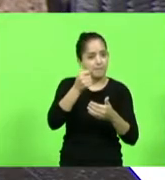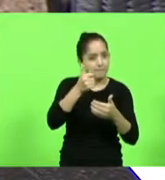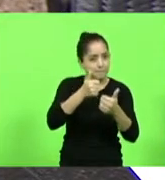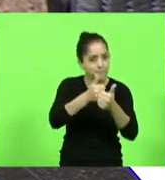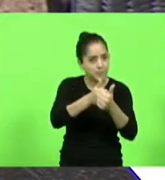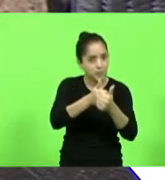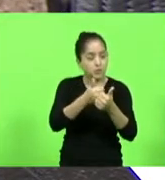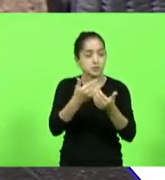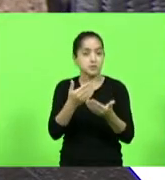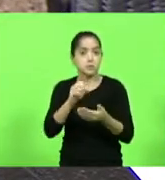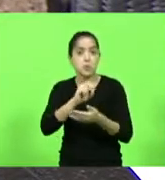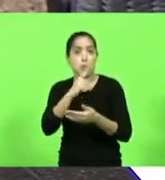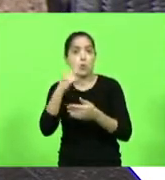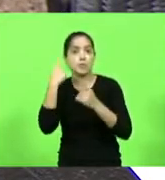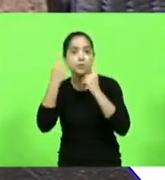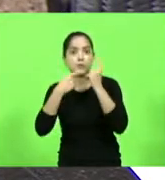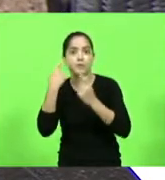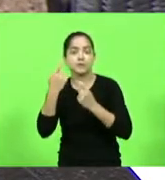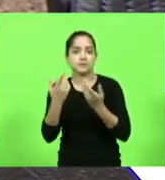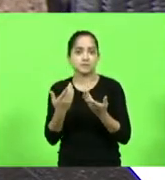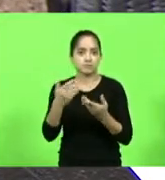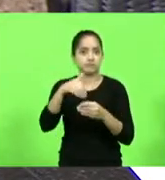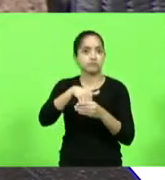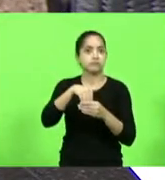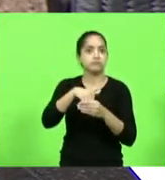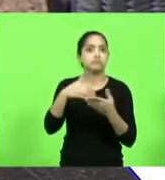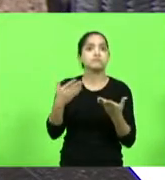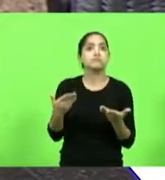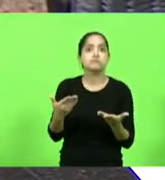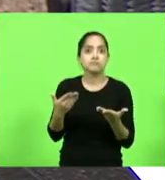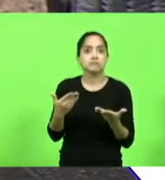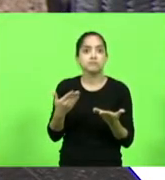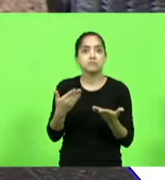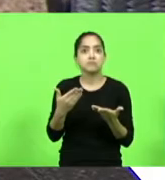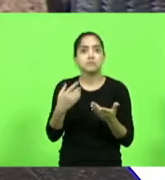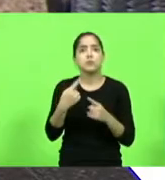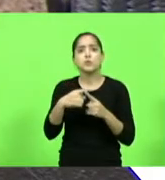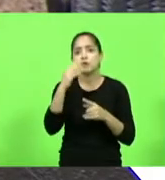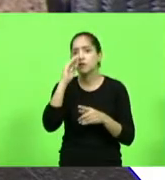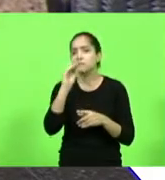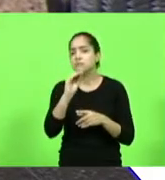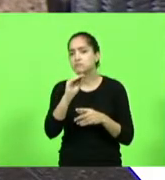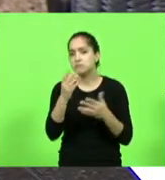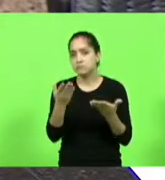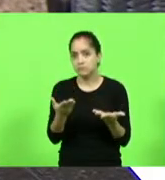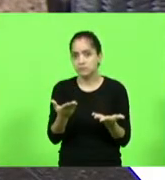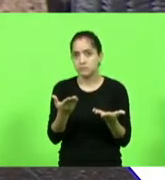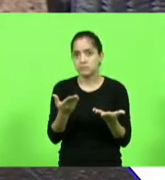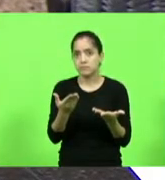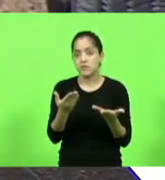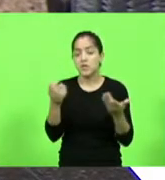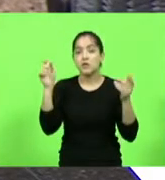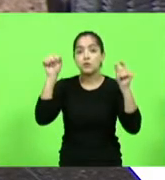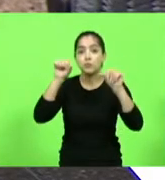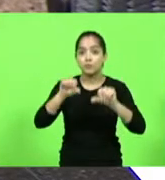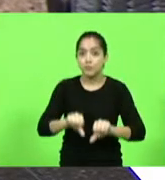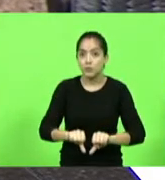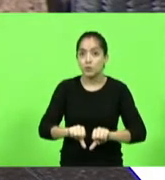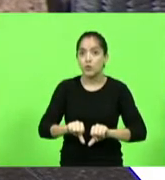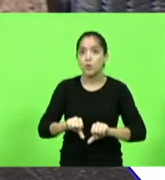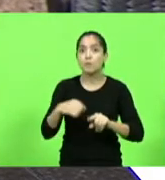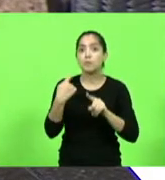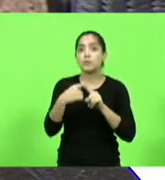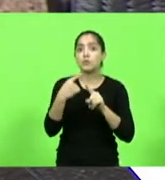preocupação eleitoral? Por qual motivo nós estamos ignorando isso? E o pior de tudo, por qual motivo